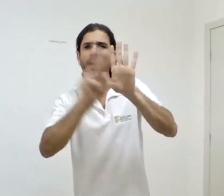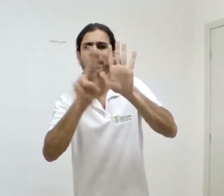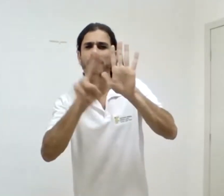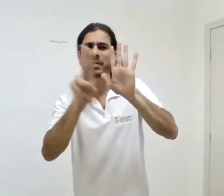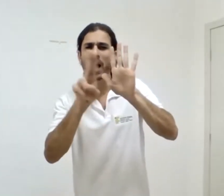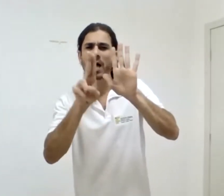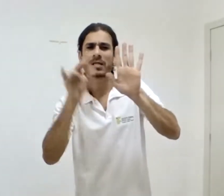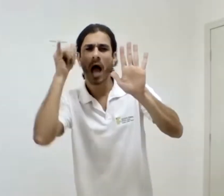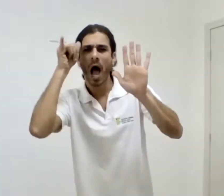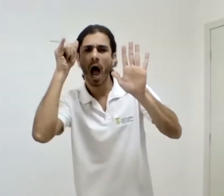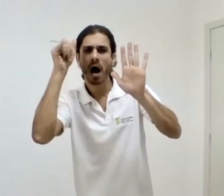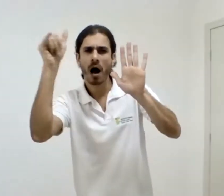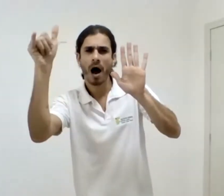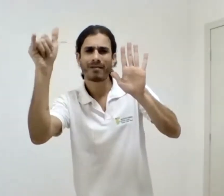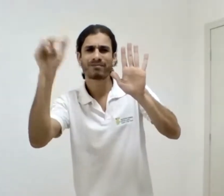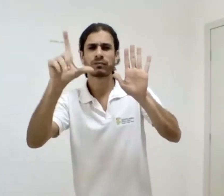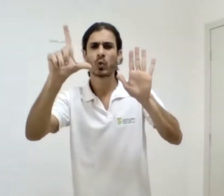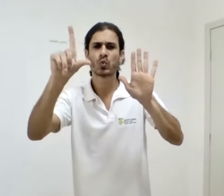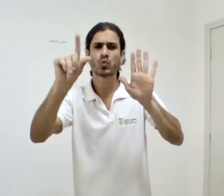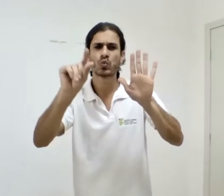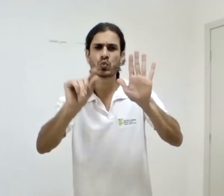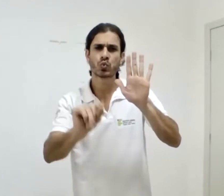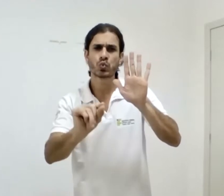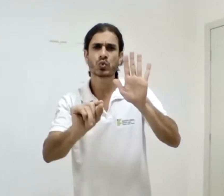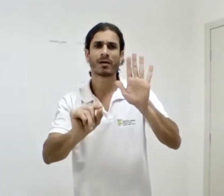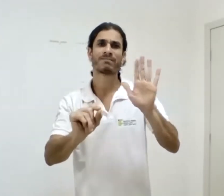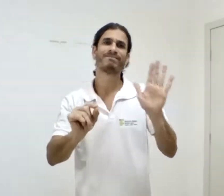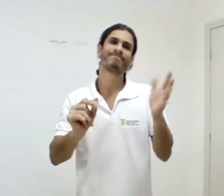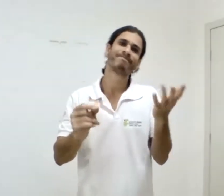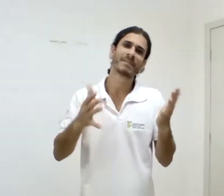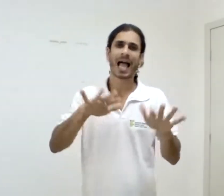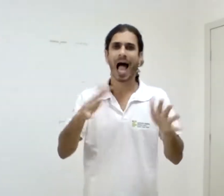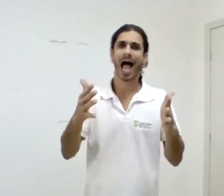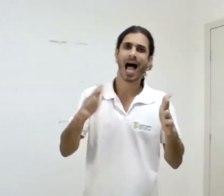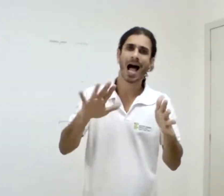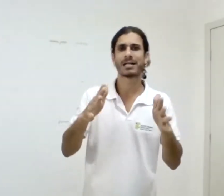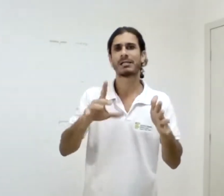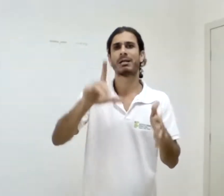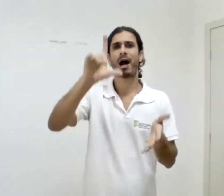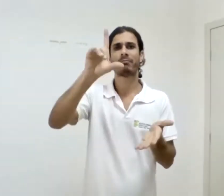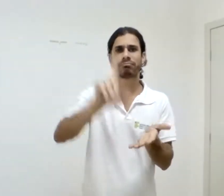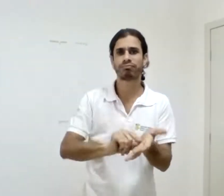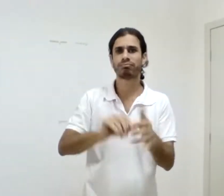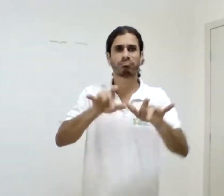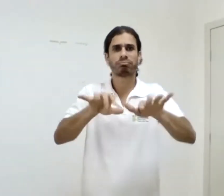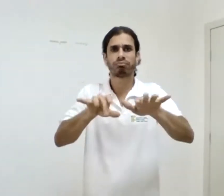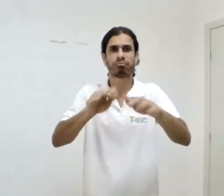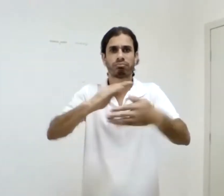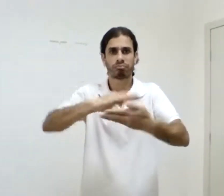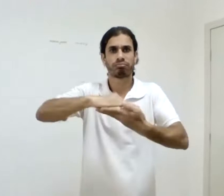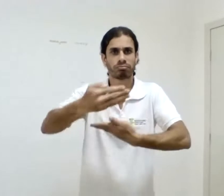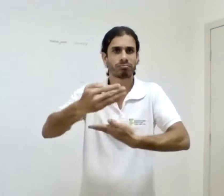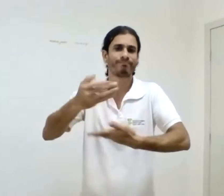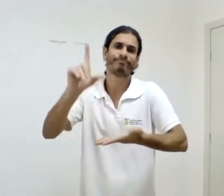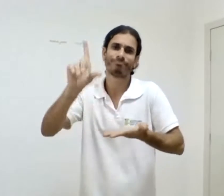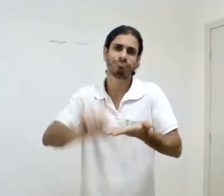ser. Eu vi, achei até que era minha. Eu achei que era minha e conectei a minha bateria aqui. Eu também.